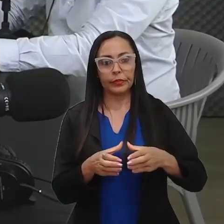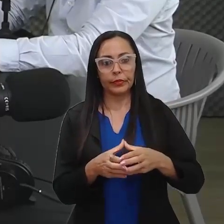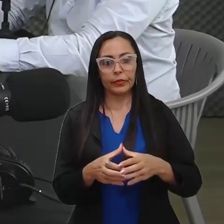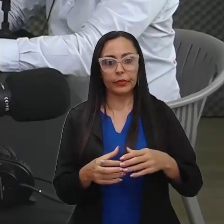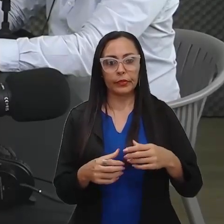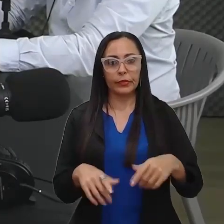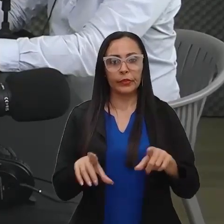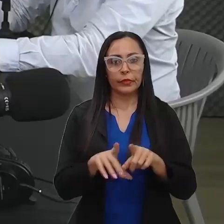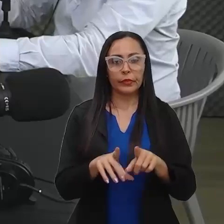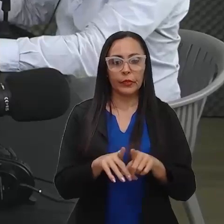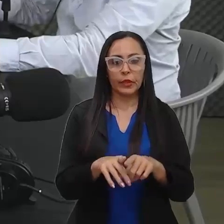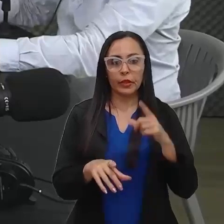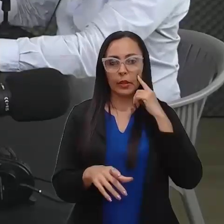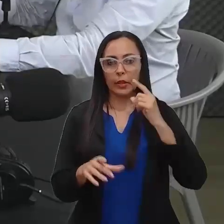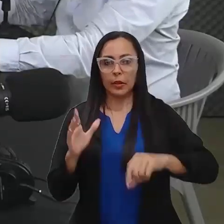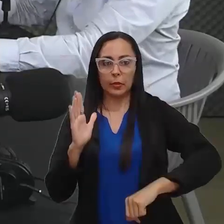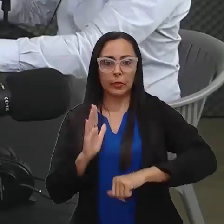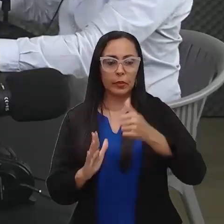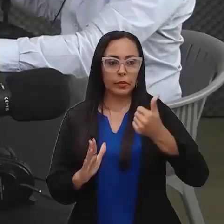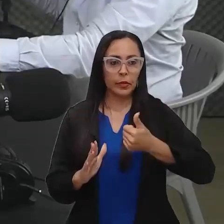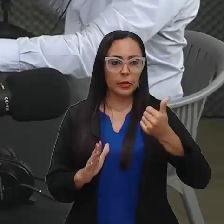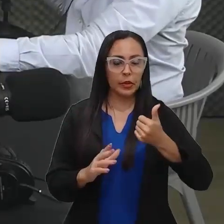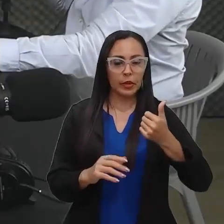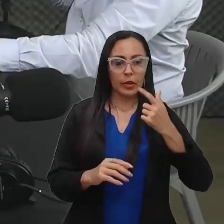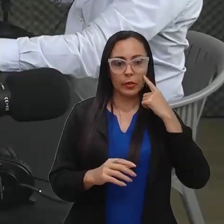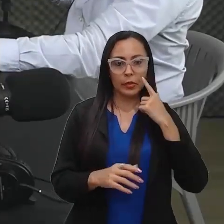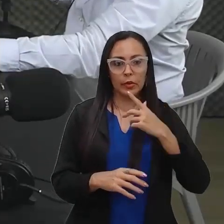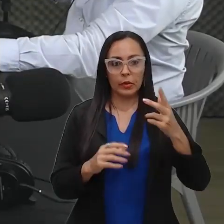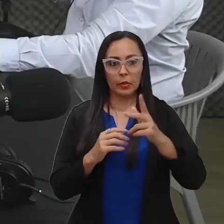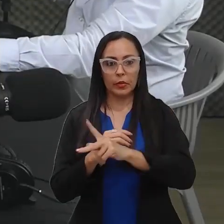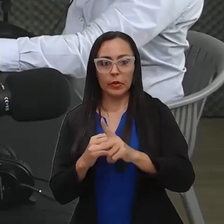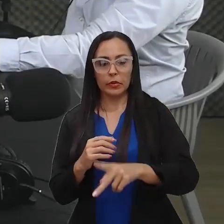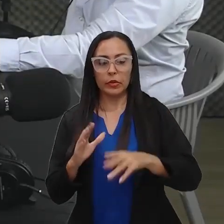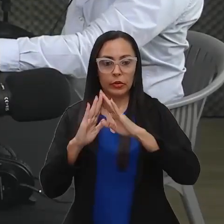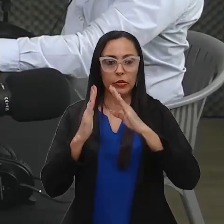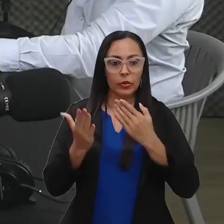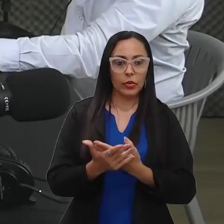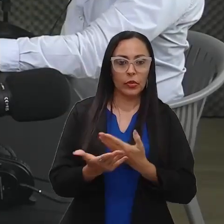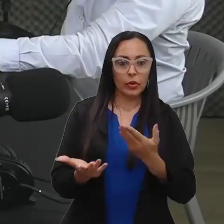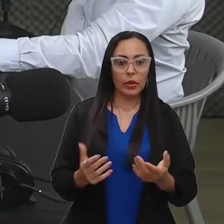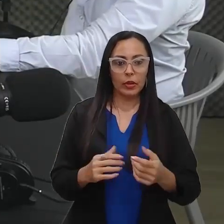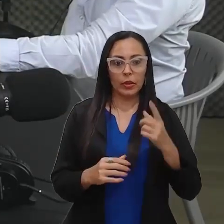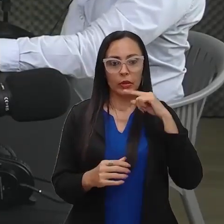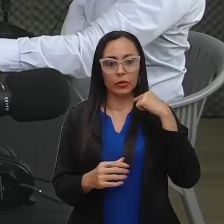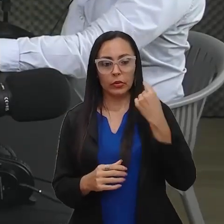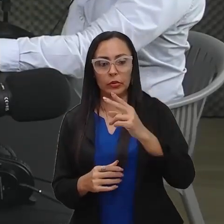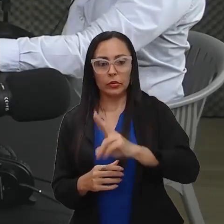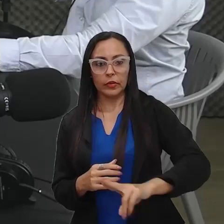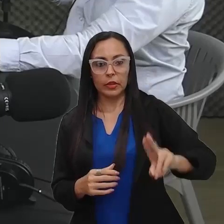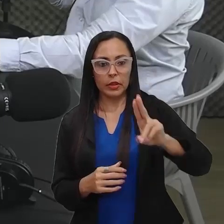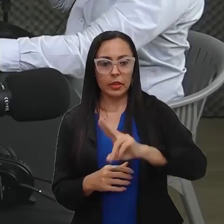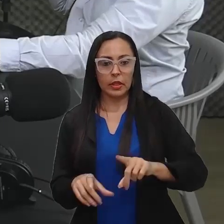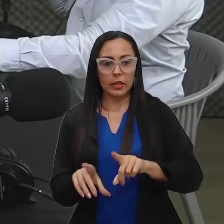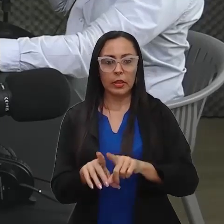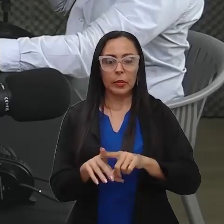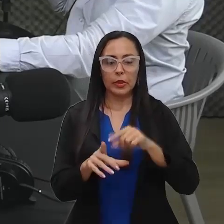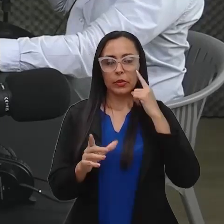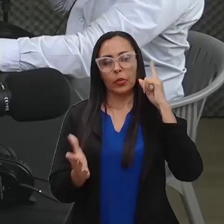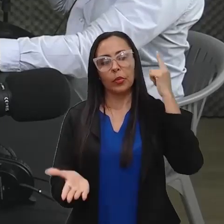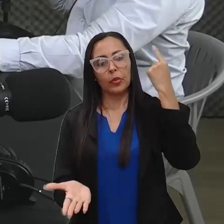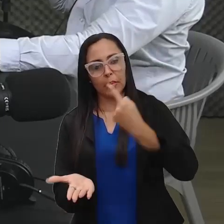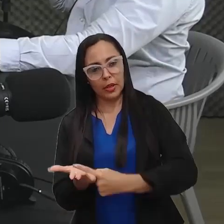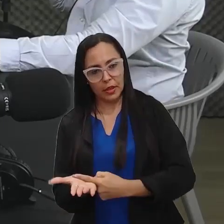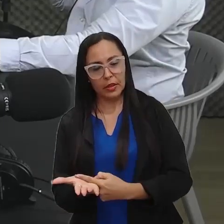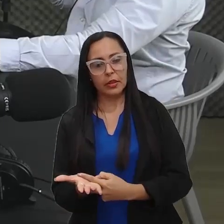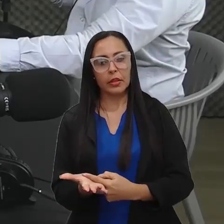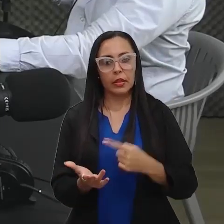ela foi a primeira professora da escola que trabalhou com isso. E a nossa universidade também se compromete, né?